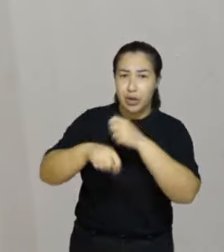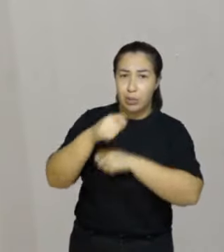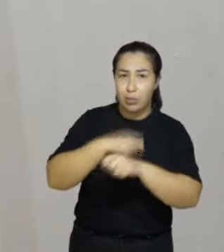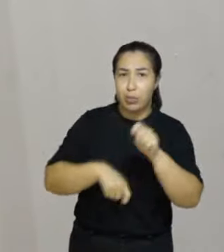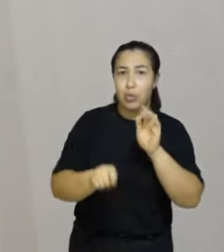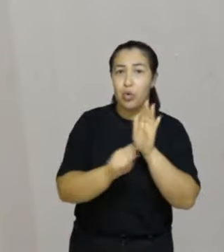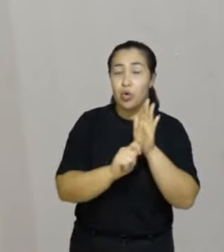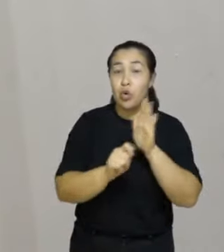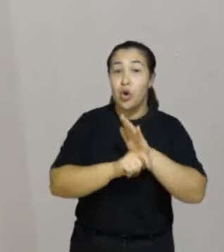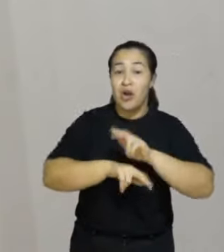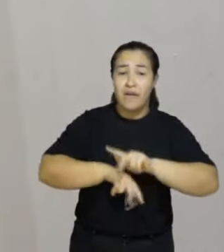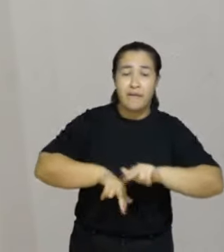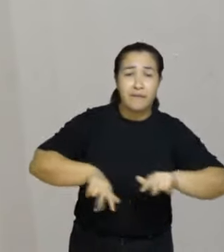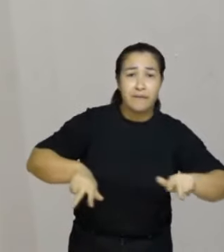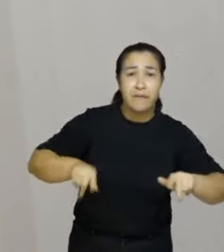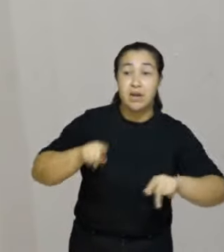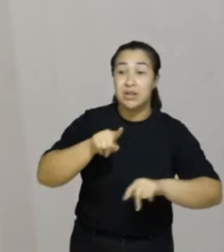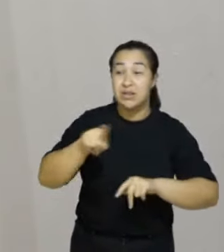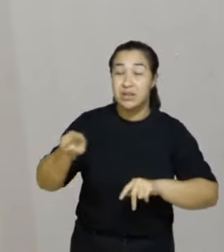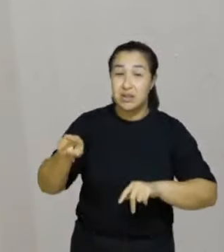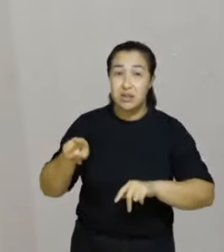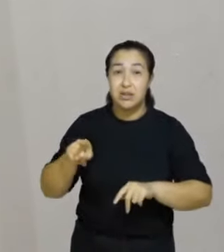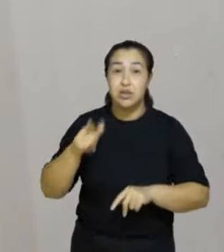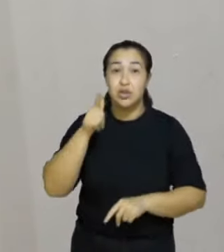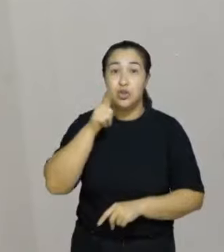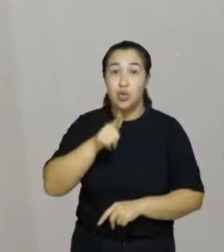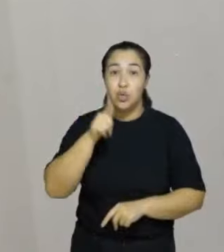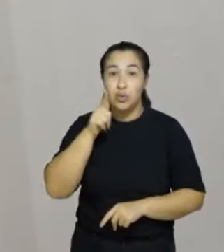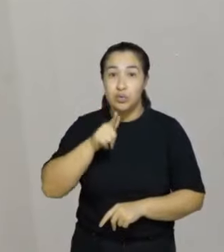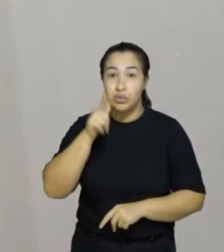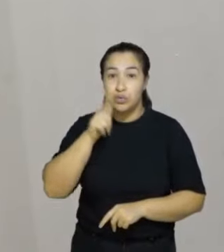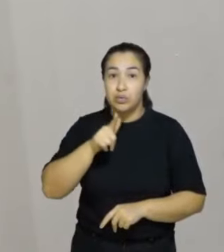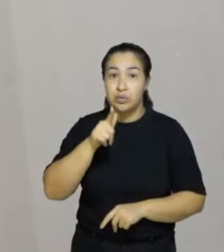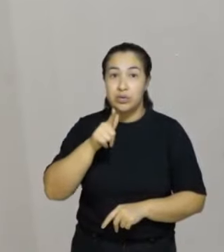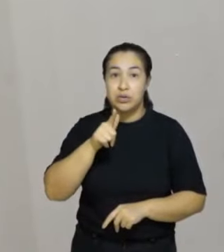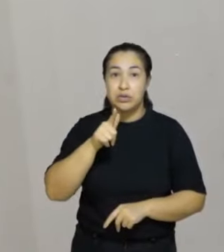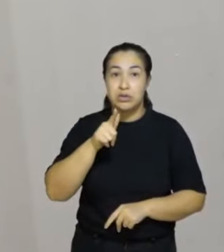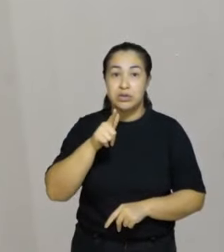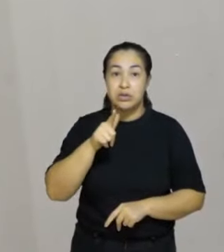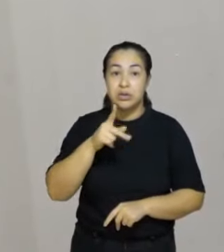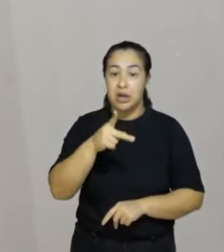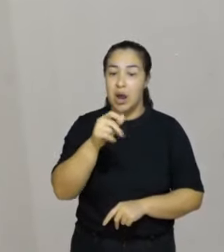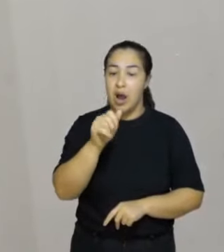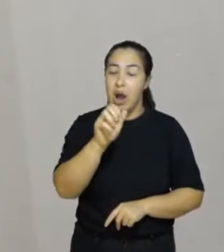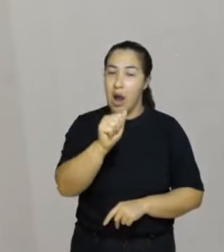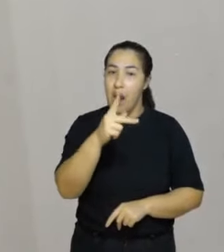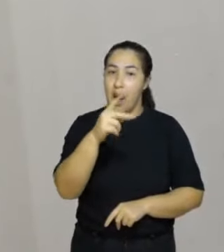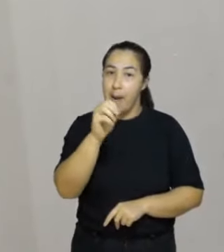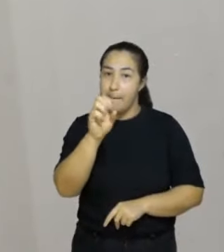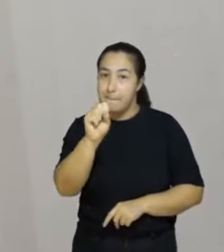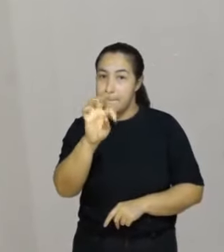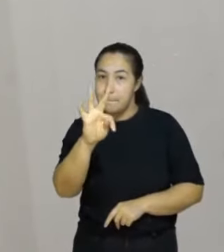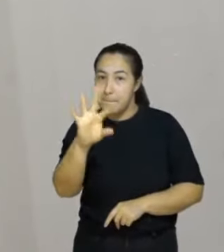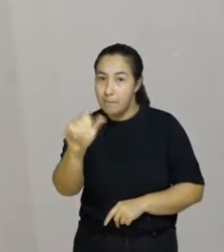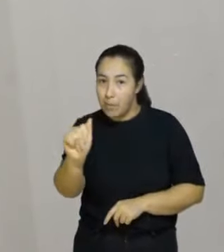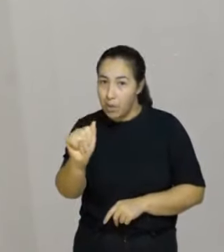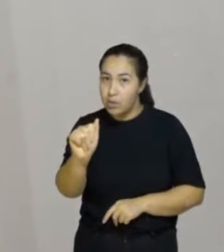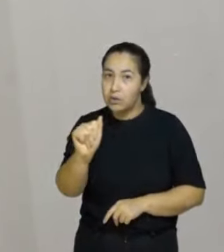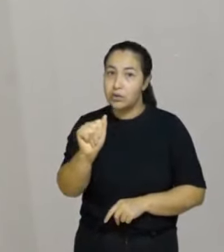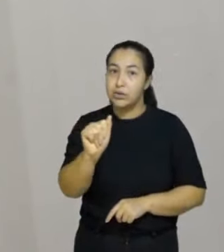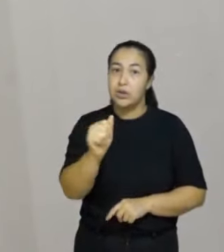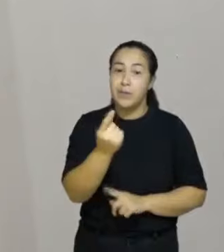oportunidades, os valores das apostas feitas por Muniz superaram os prêmios. O objetivo